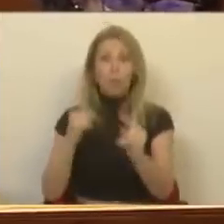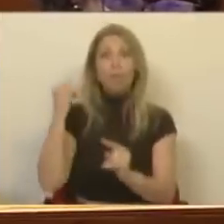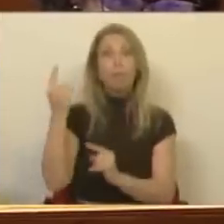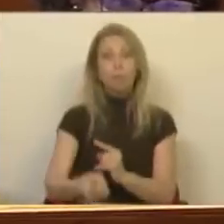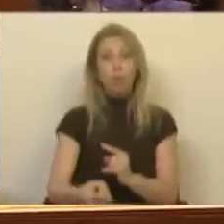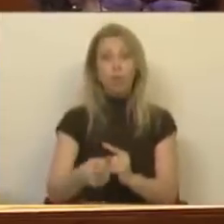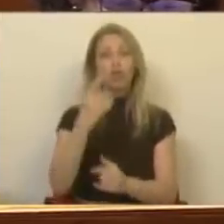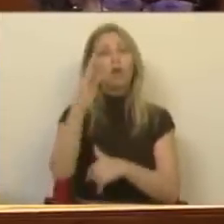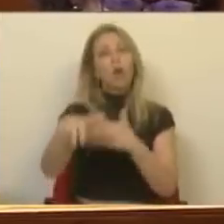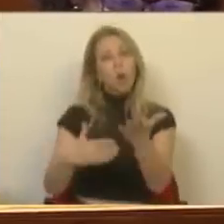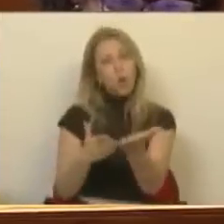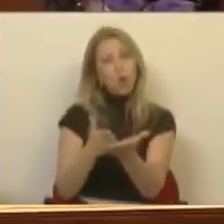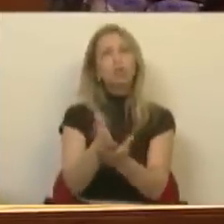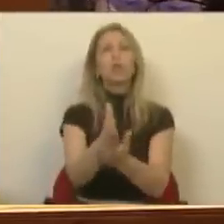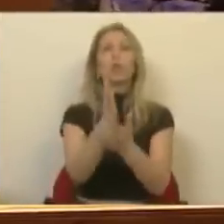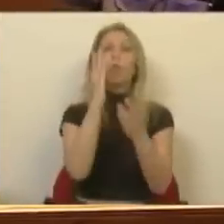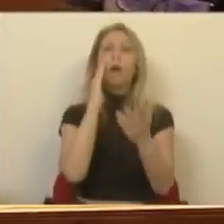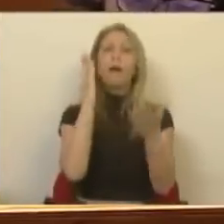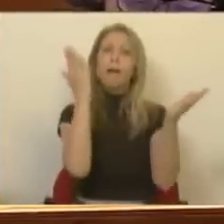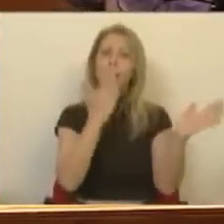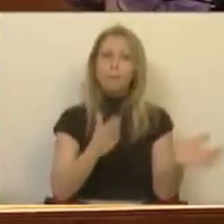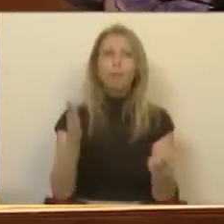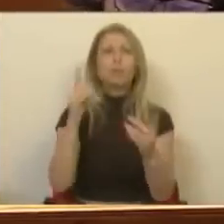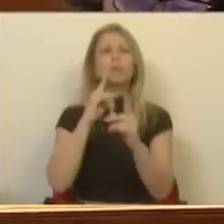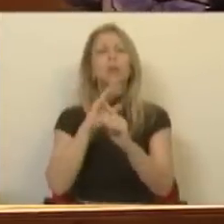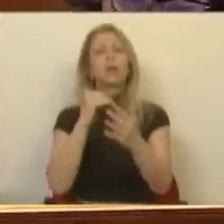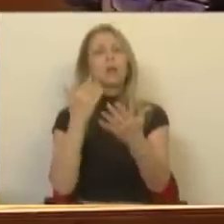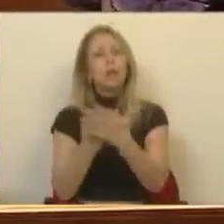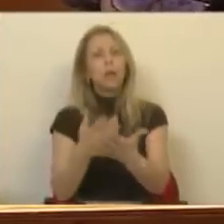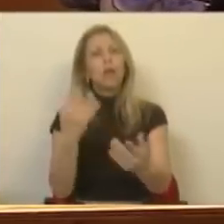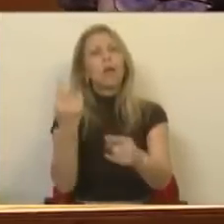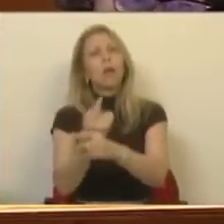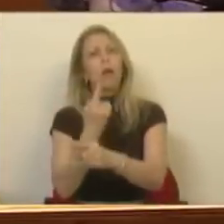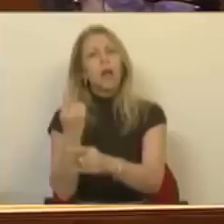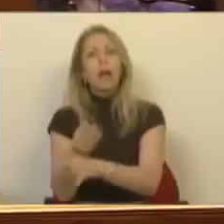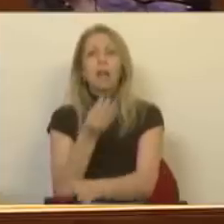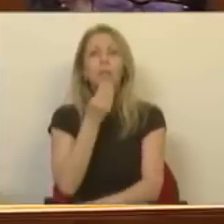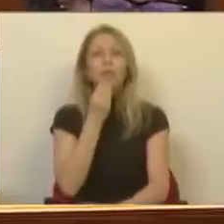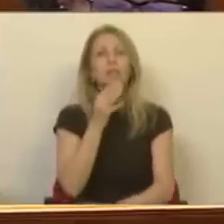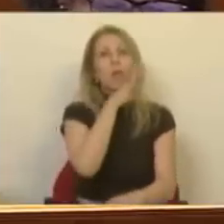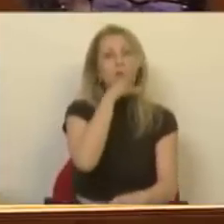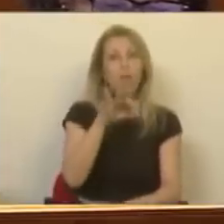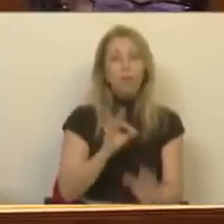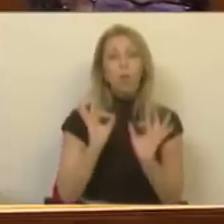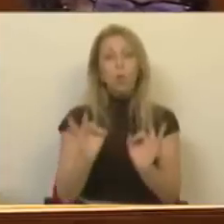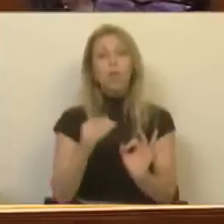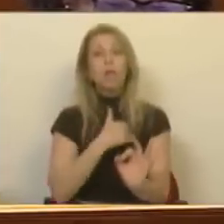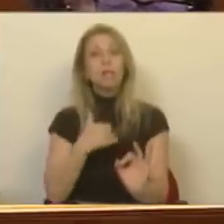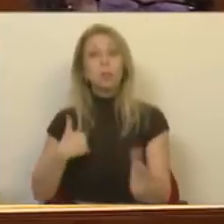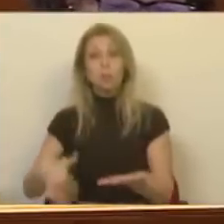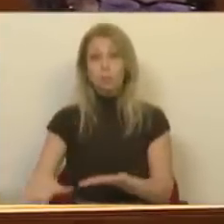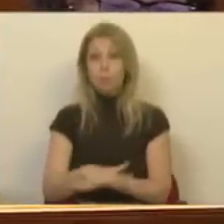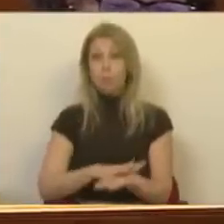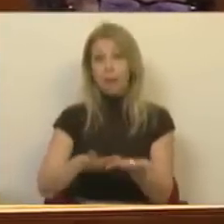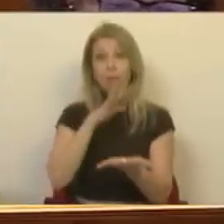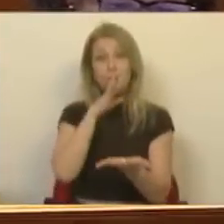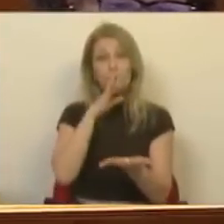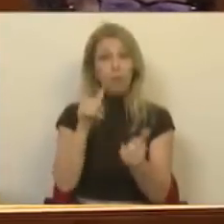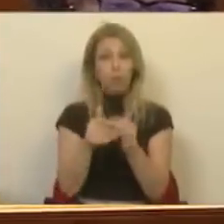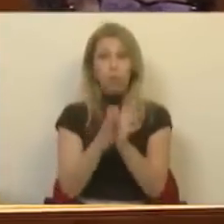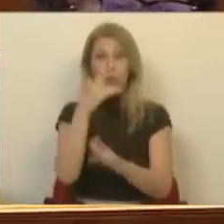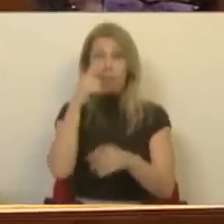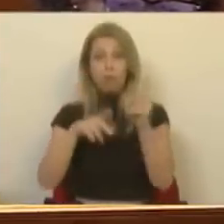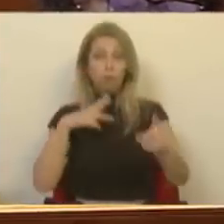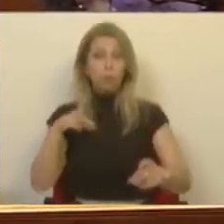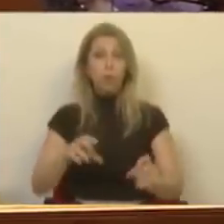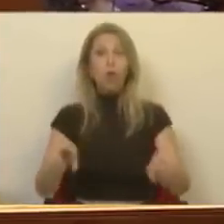assim a produzir de habitação assim para a família de cuidar de saúde primário e para todos os portugueses e novas produtos e novos